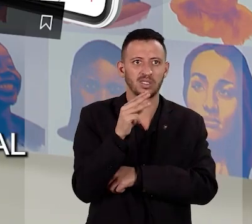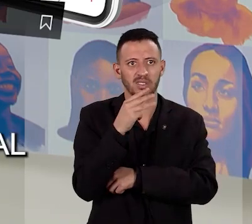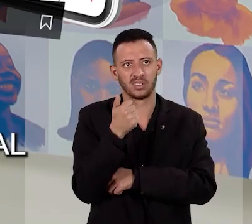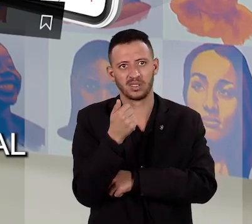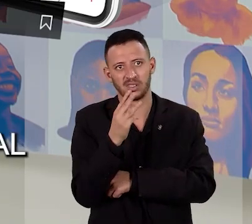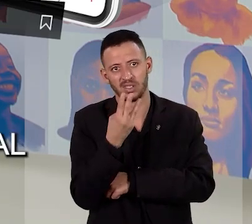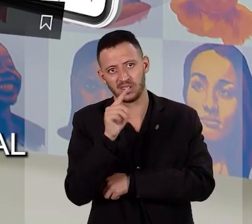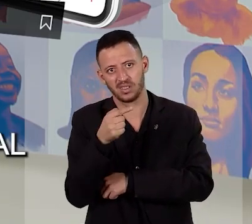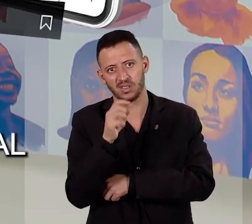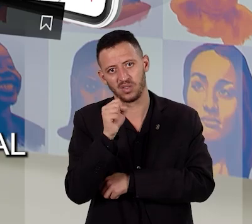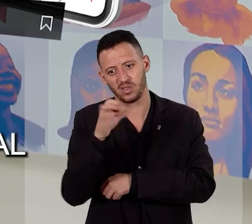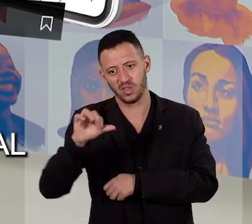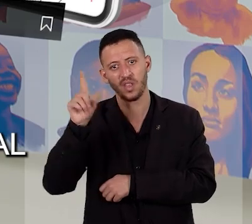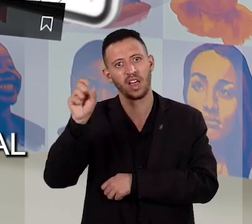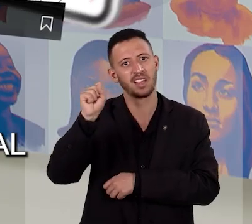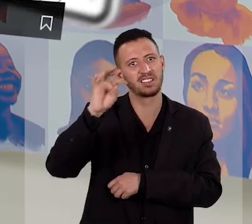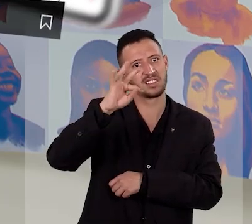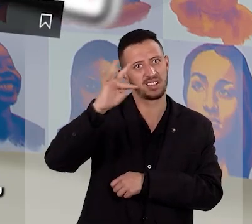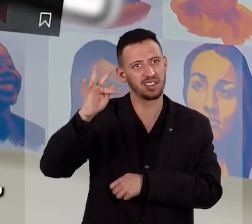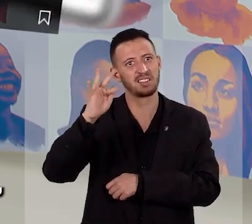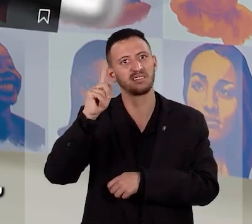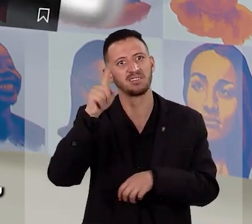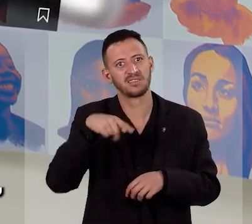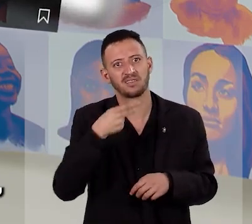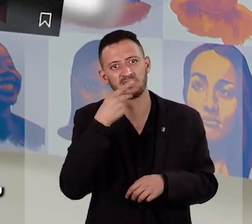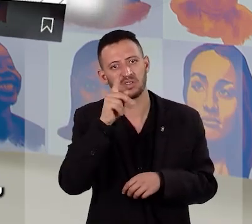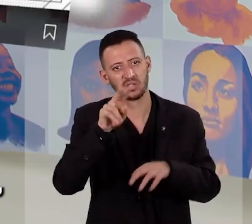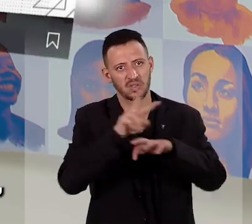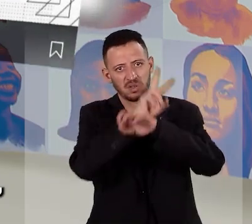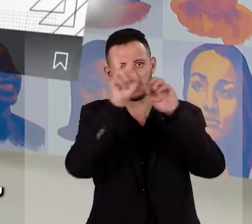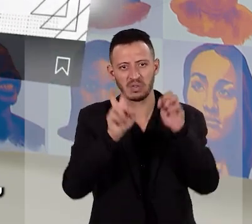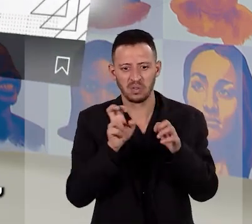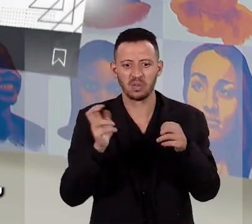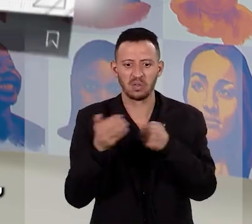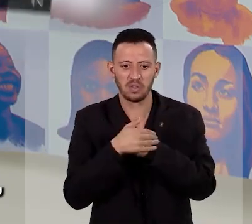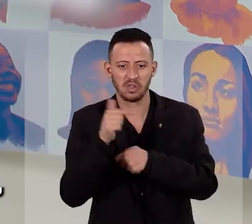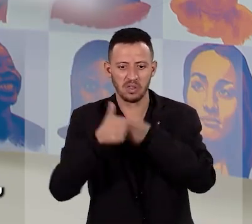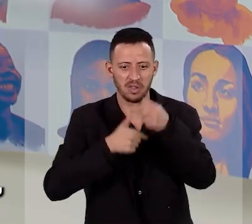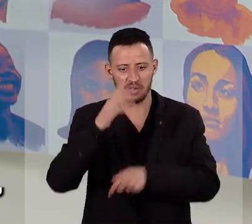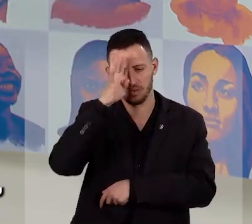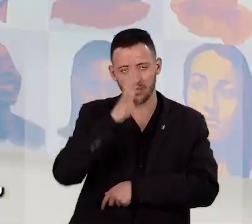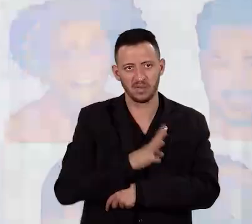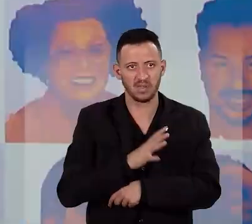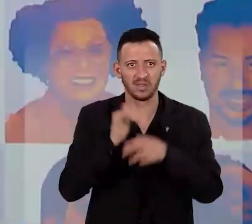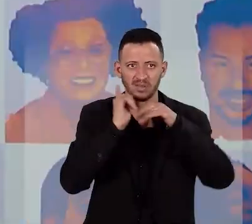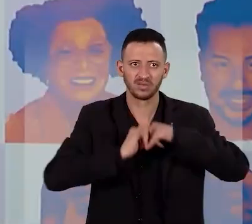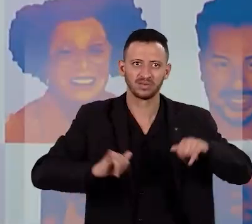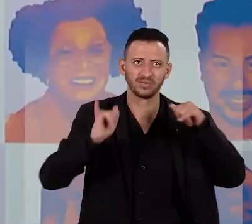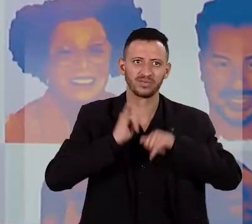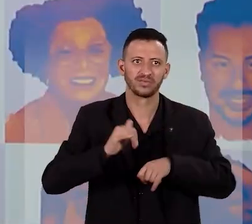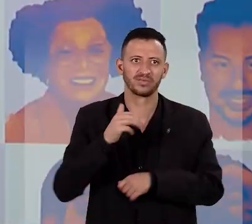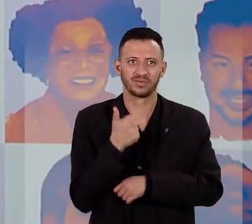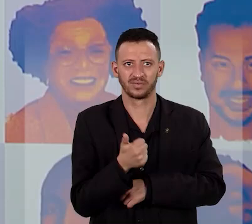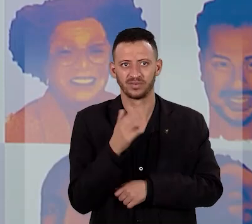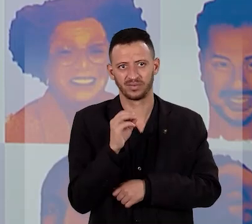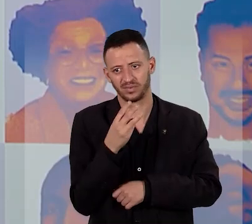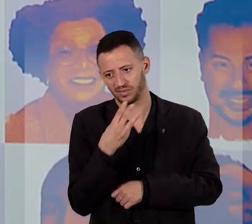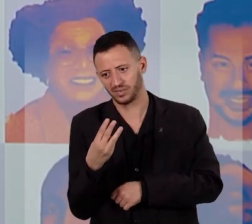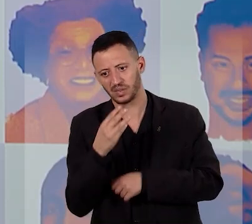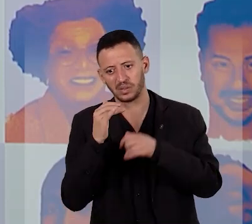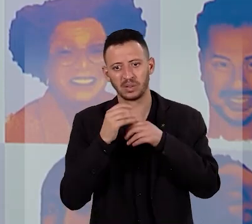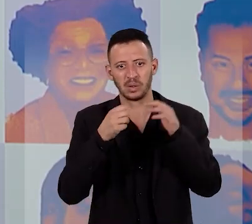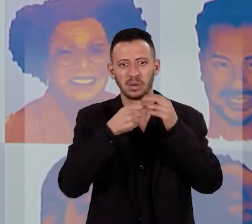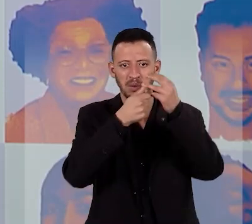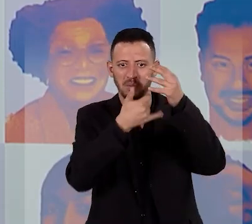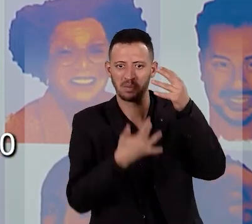tema 1389 no STF, a respeito da pejotização do trabalho autônomo e afins. O post recebeu ainda